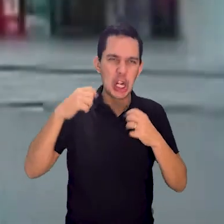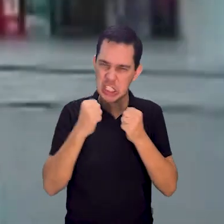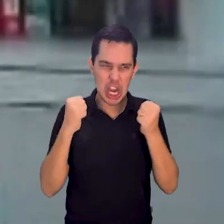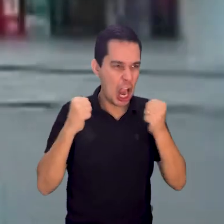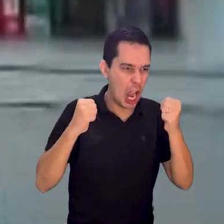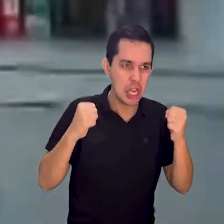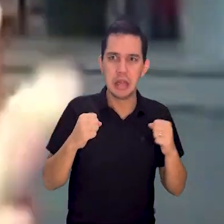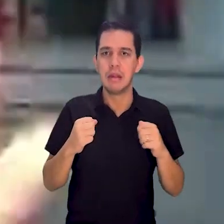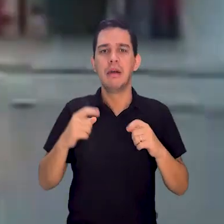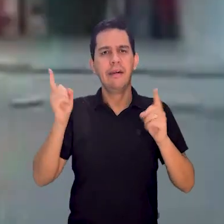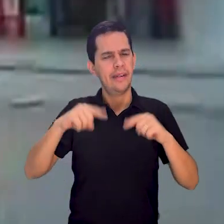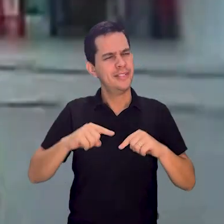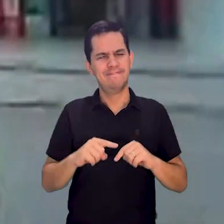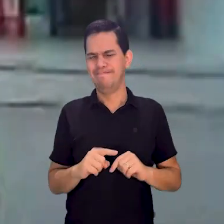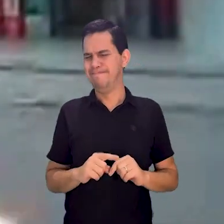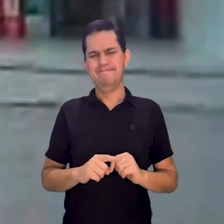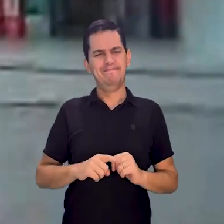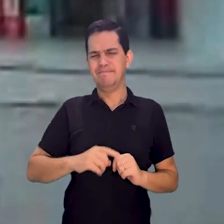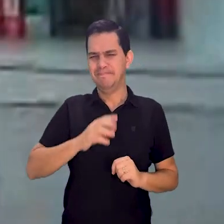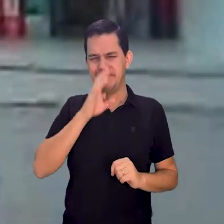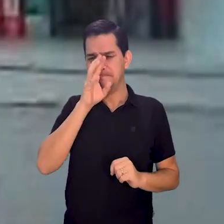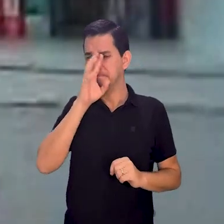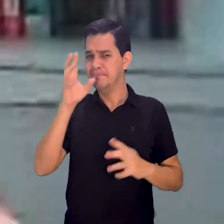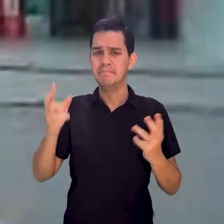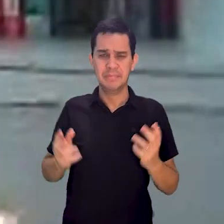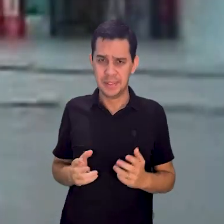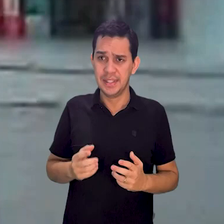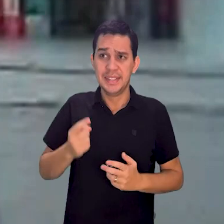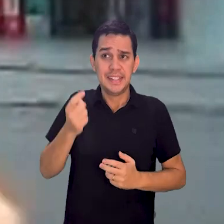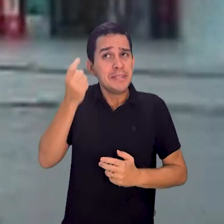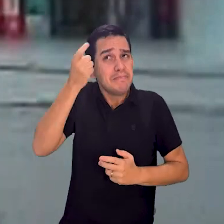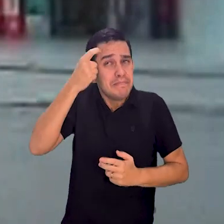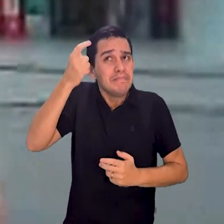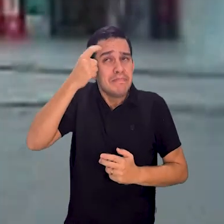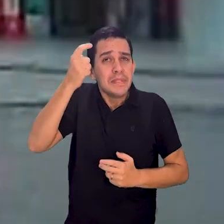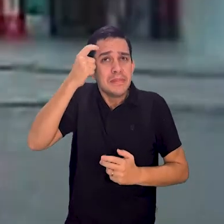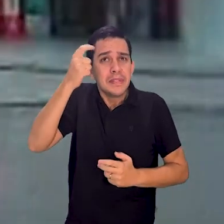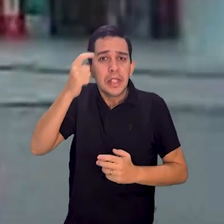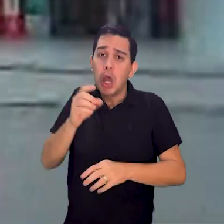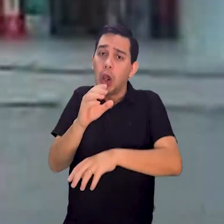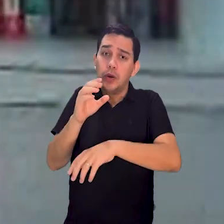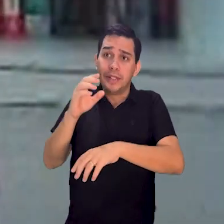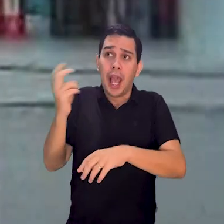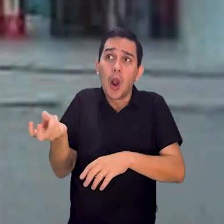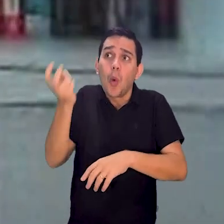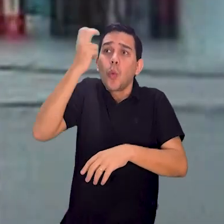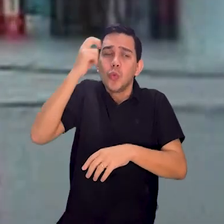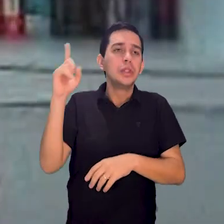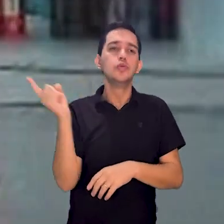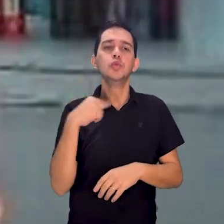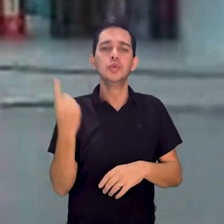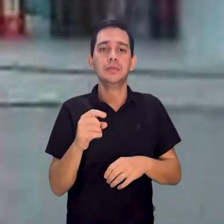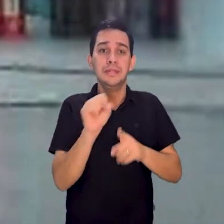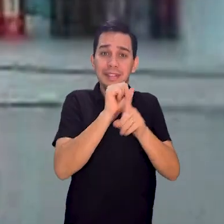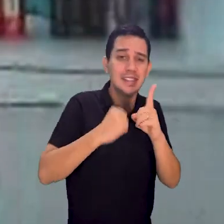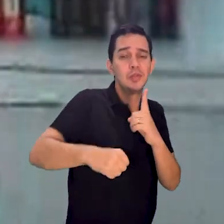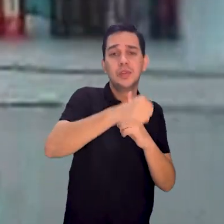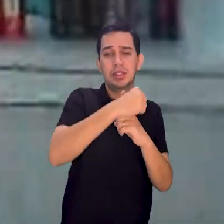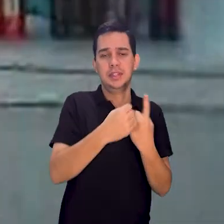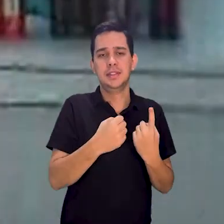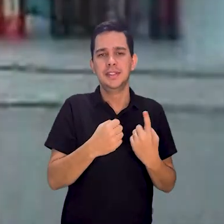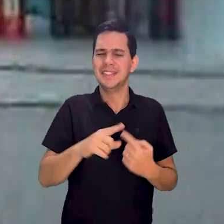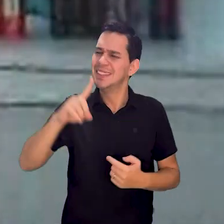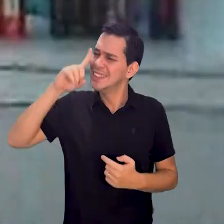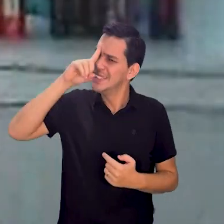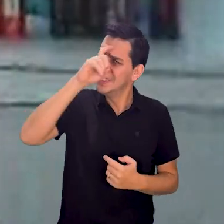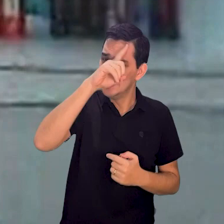perigoso, ele está louco de raiva, ele é louco. Isso é um conceito que a gente tem arraigado na nossa cultura,